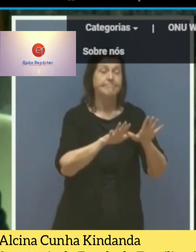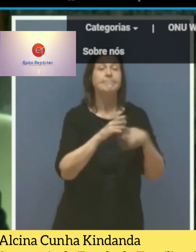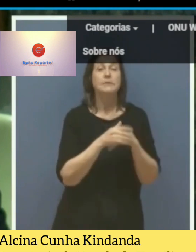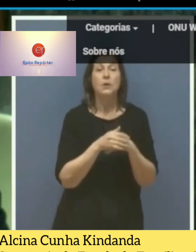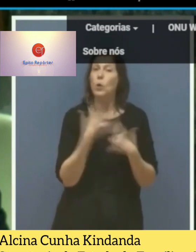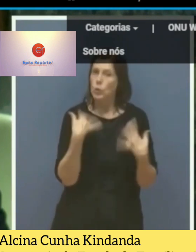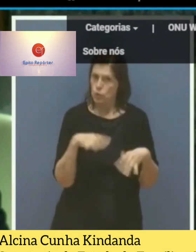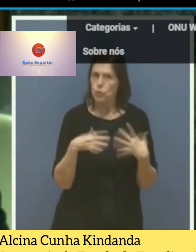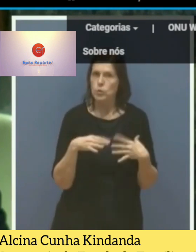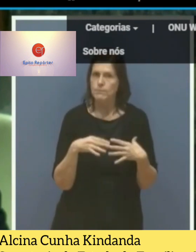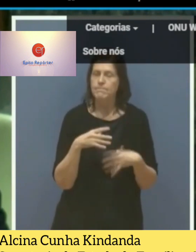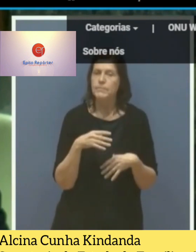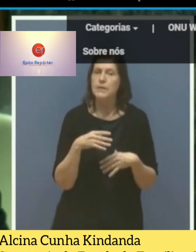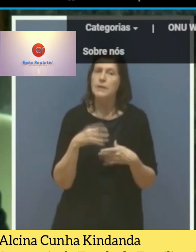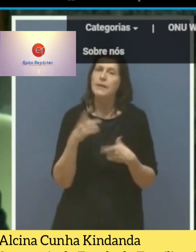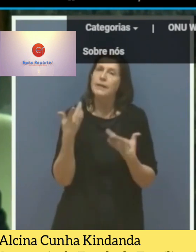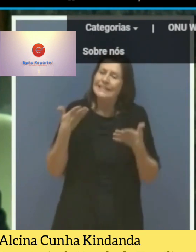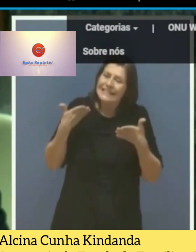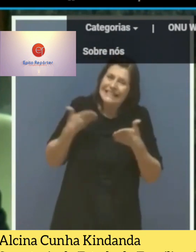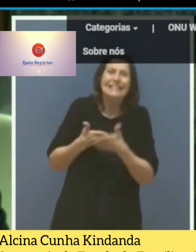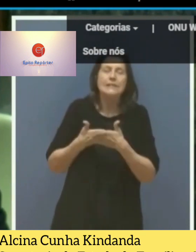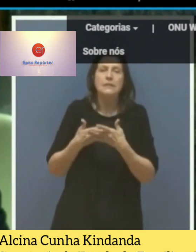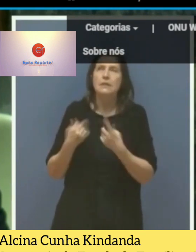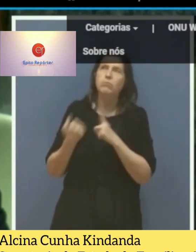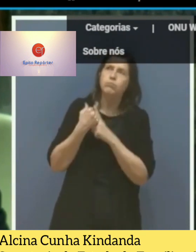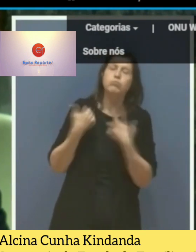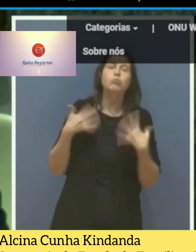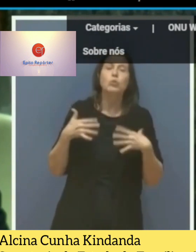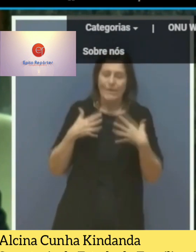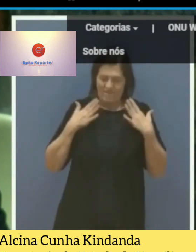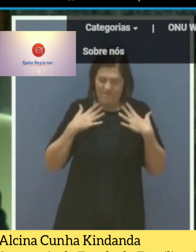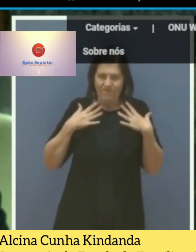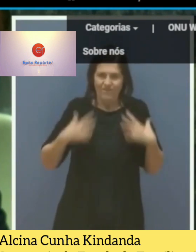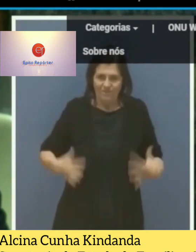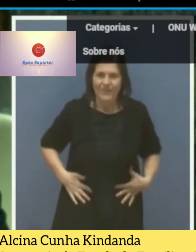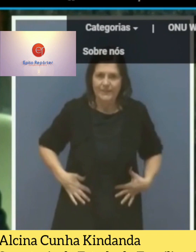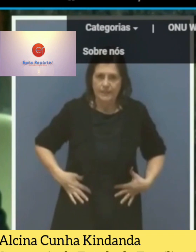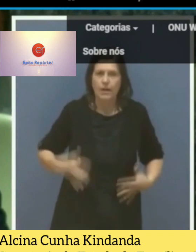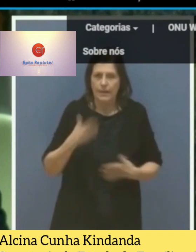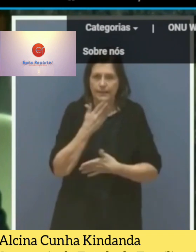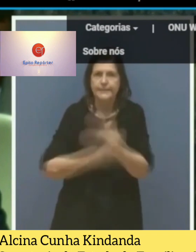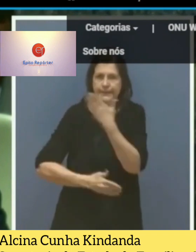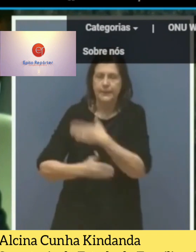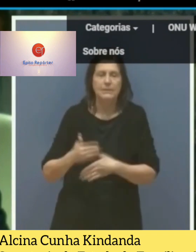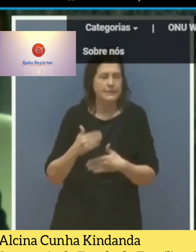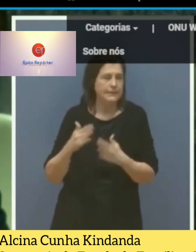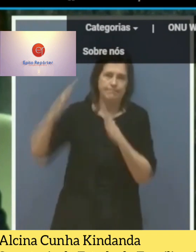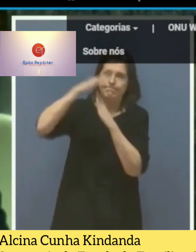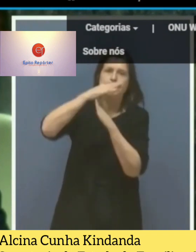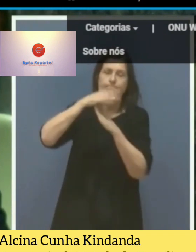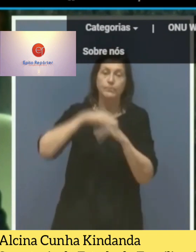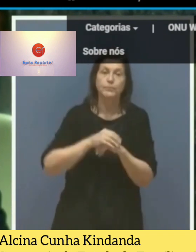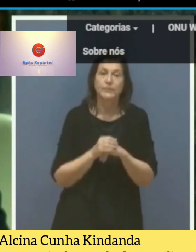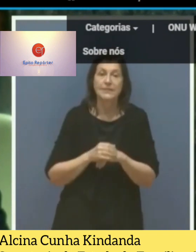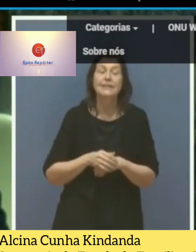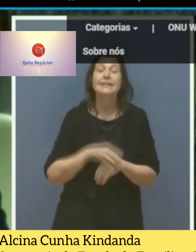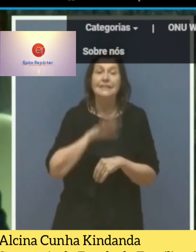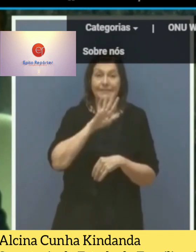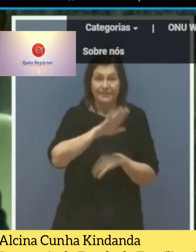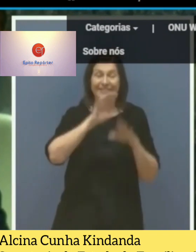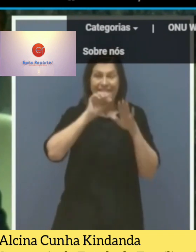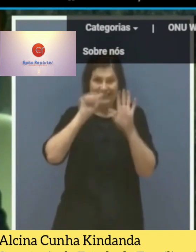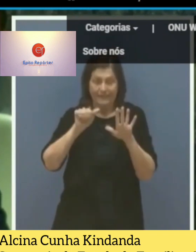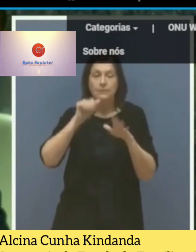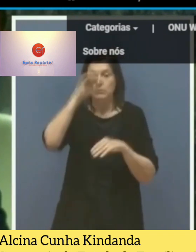afeta esse grupo do cidadãos entre as suas com deficiência 56% são homens e 44% são